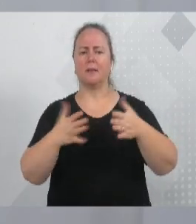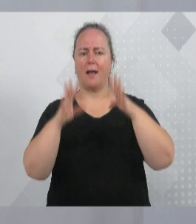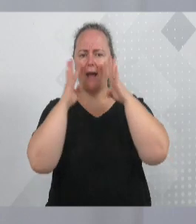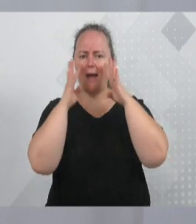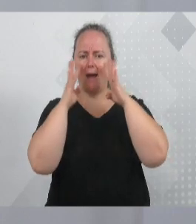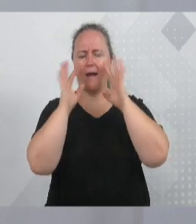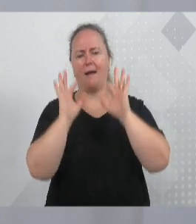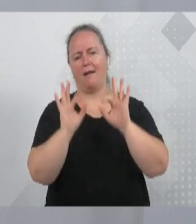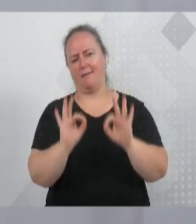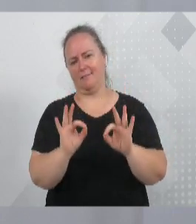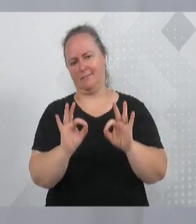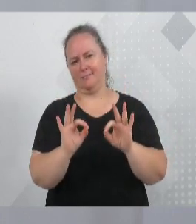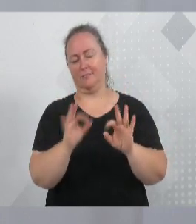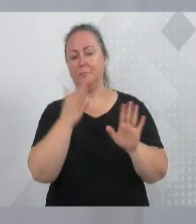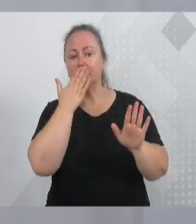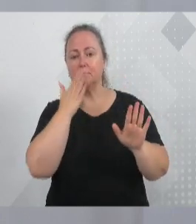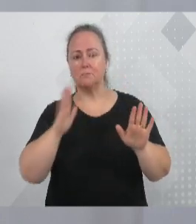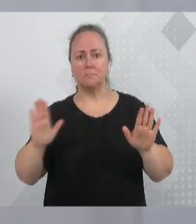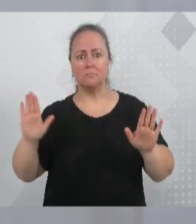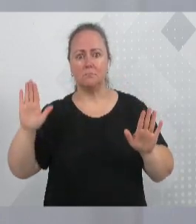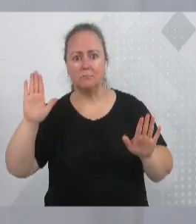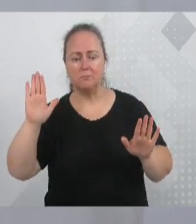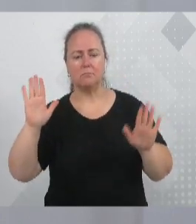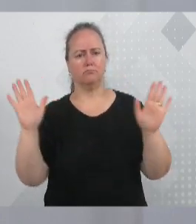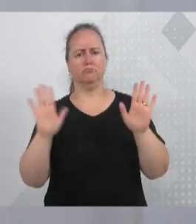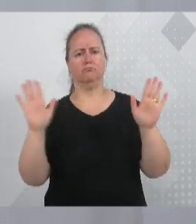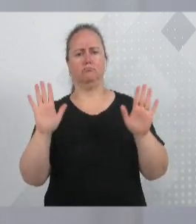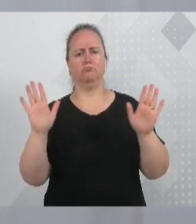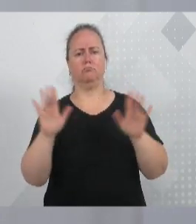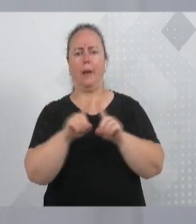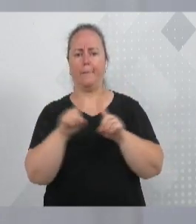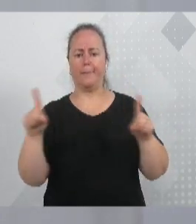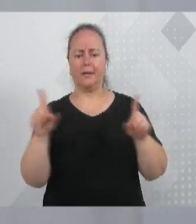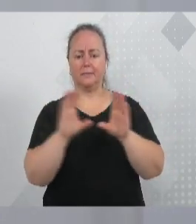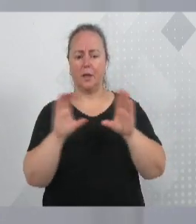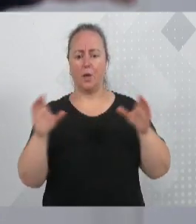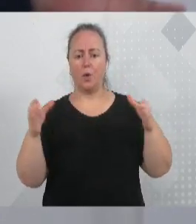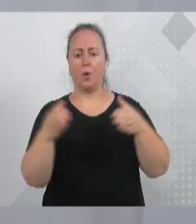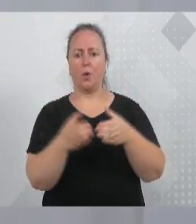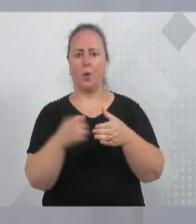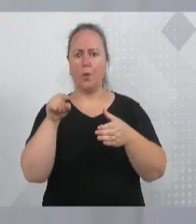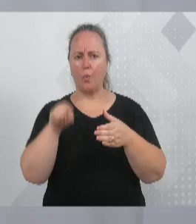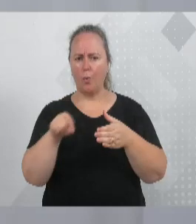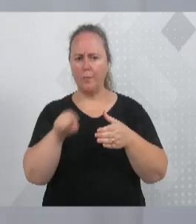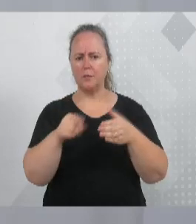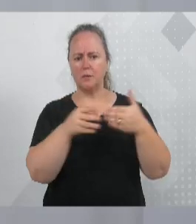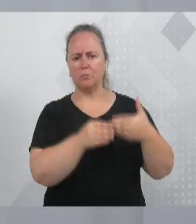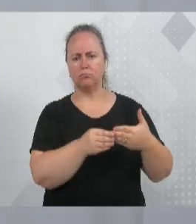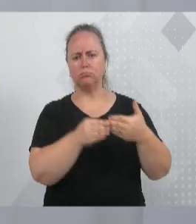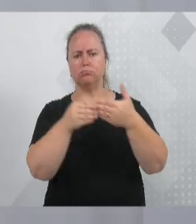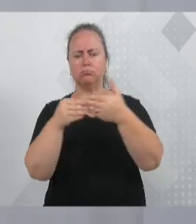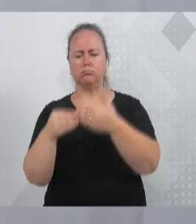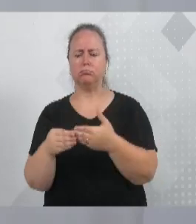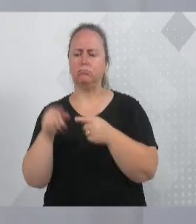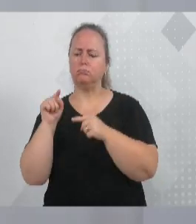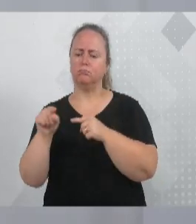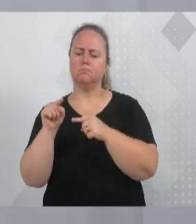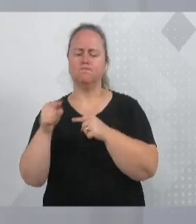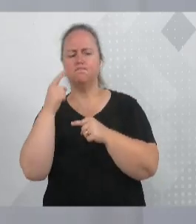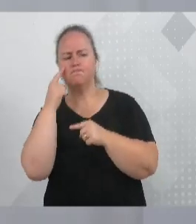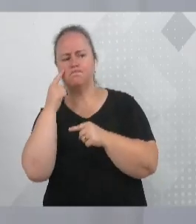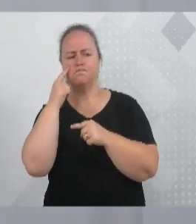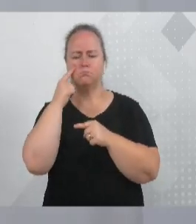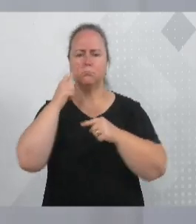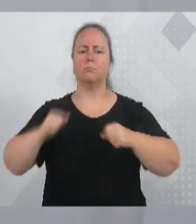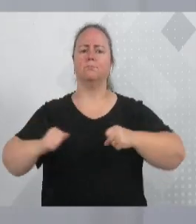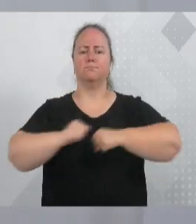que não Prometemos nada simplesmente criamos uma comissão lá da Jacó levamos essa comissão para pras quatro vias e as